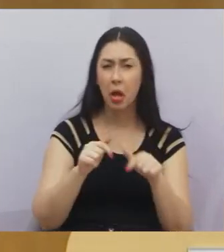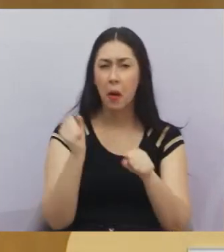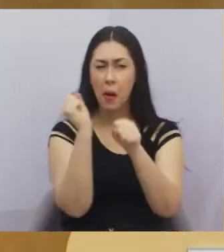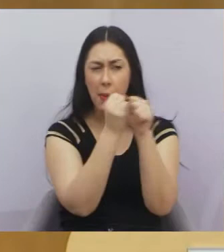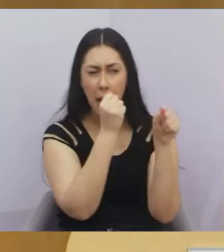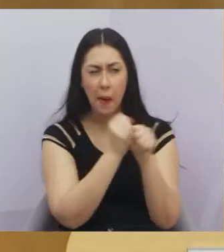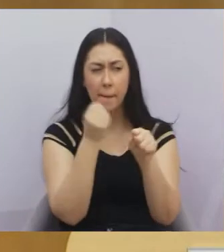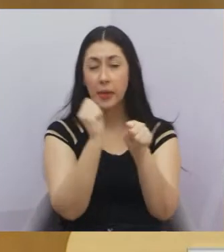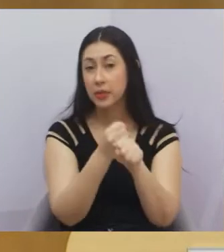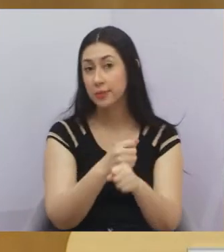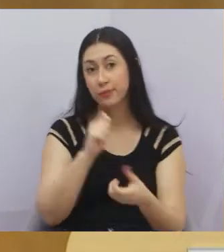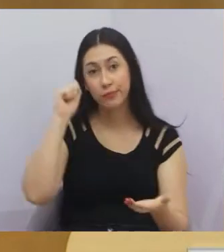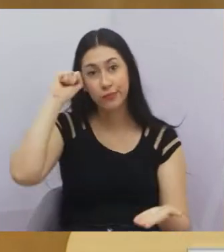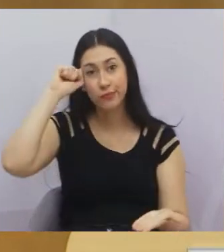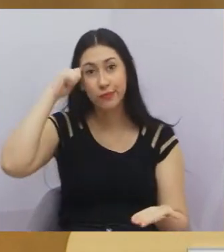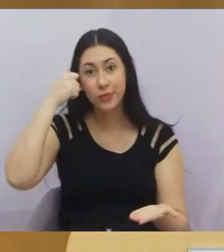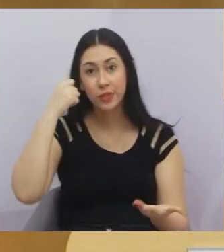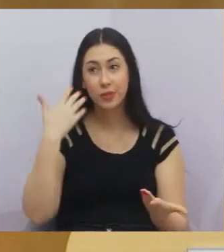ali, são negros.